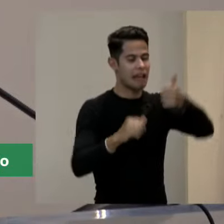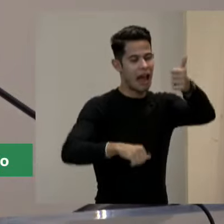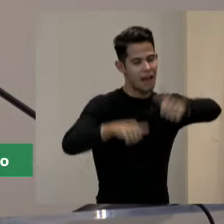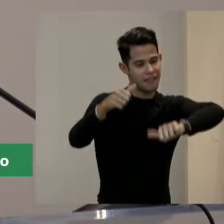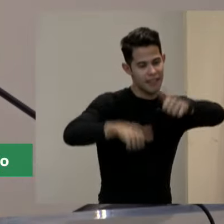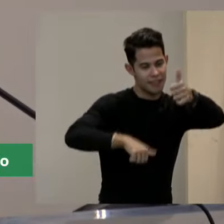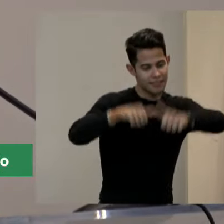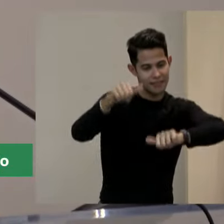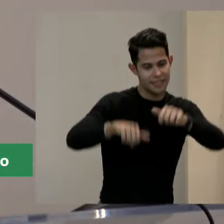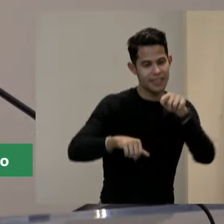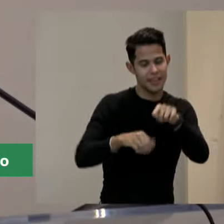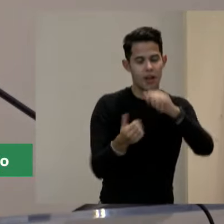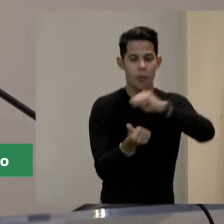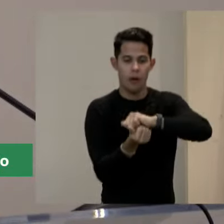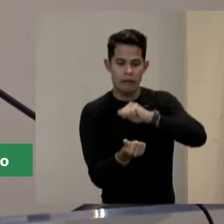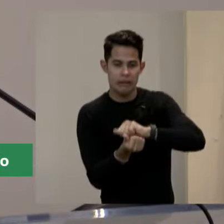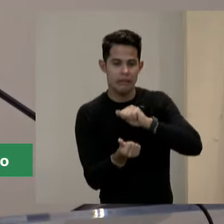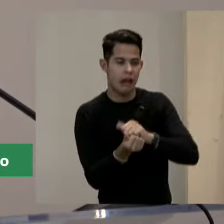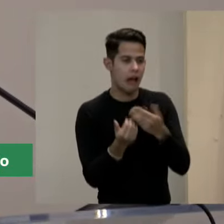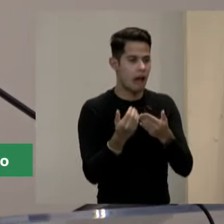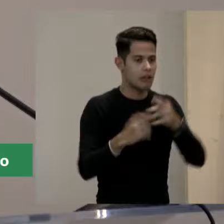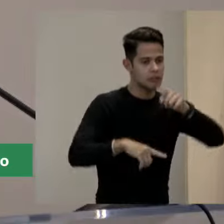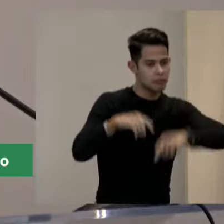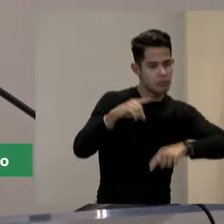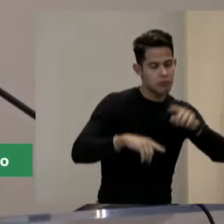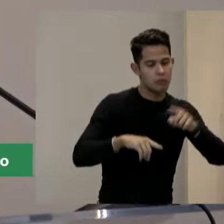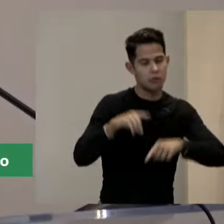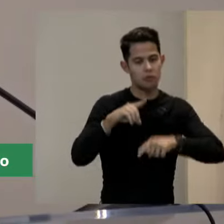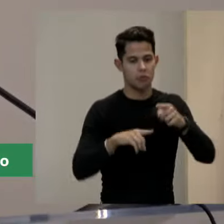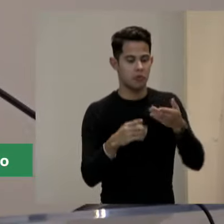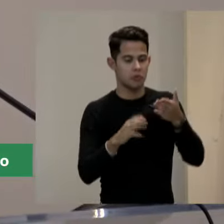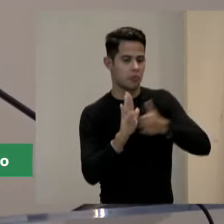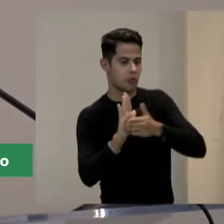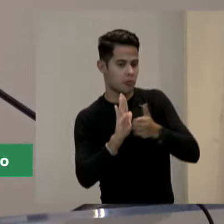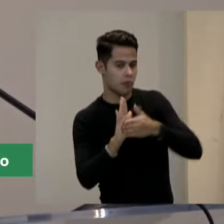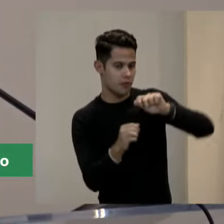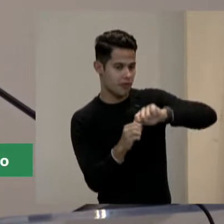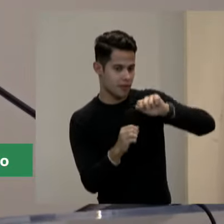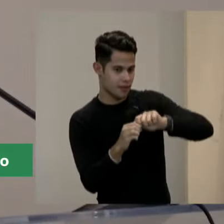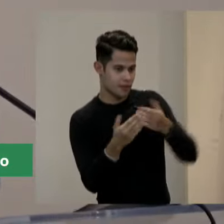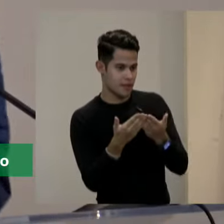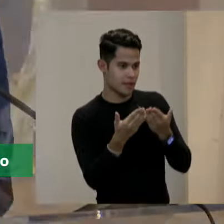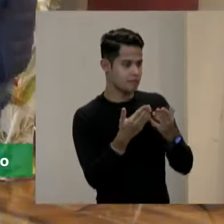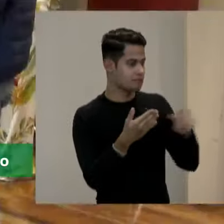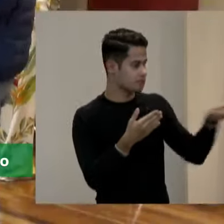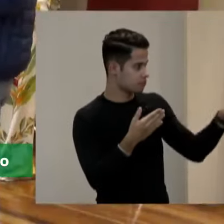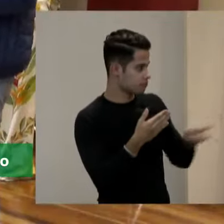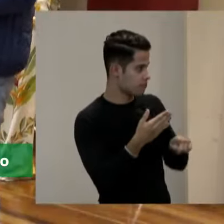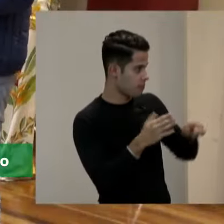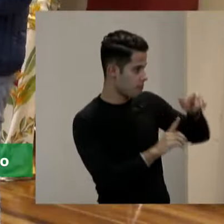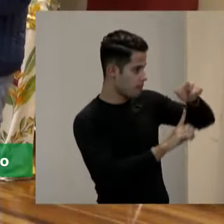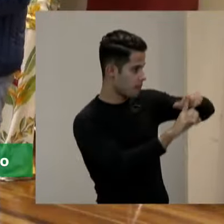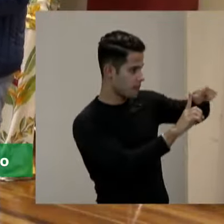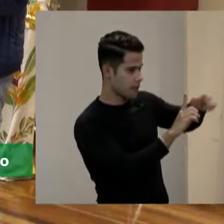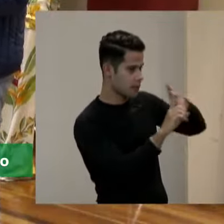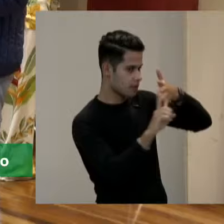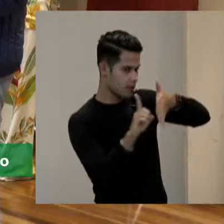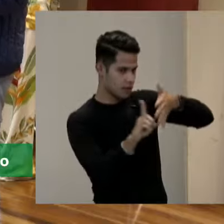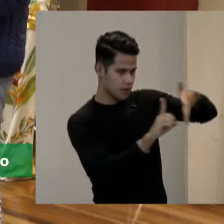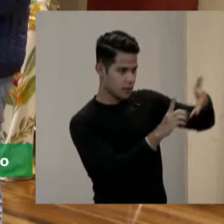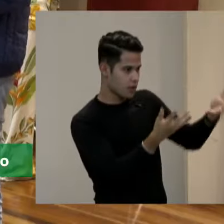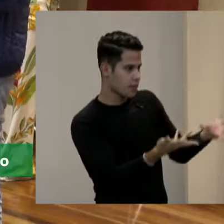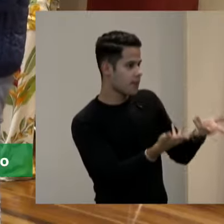a qualidade de alguma coisa que se propõe a fazer. Dentre desses palestrantes